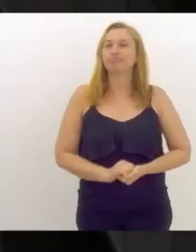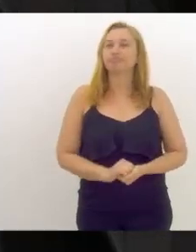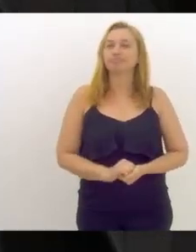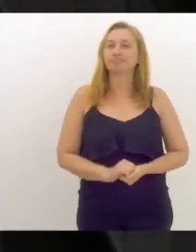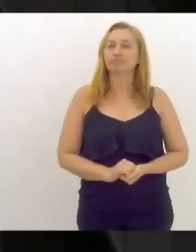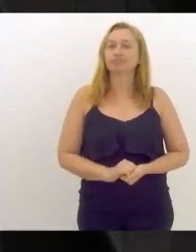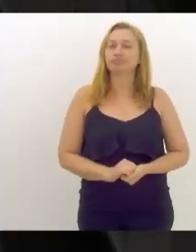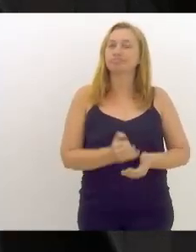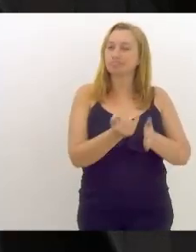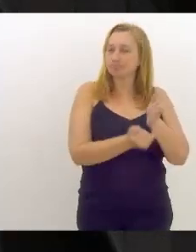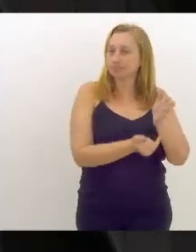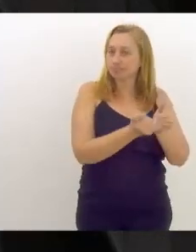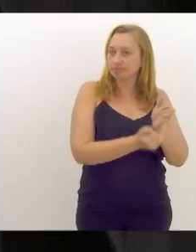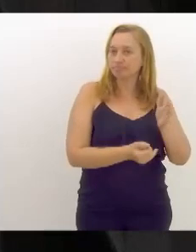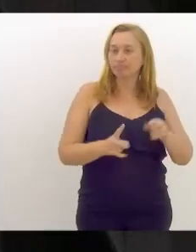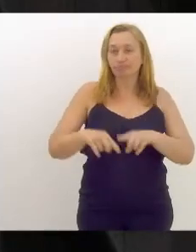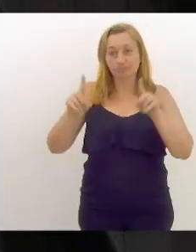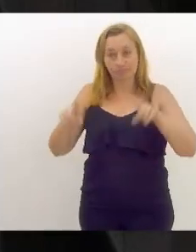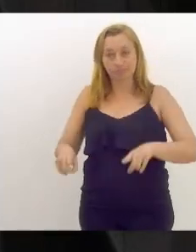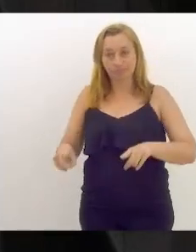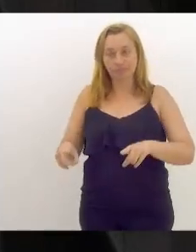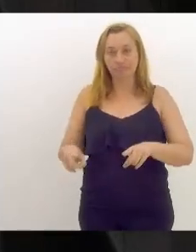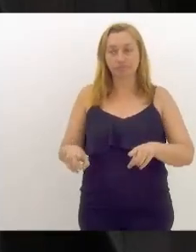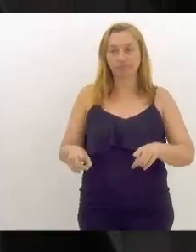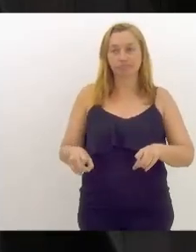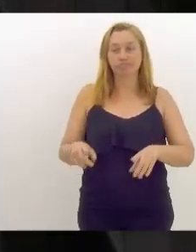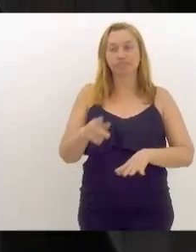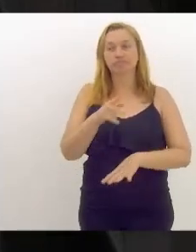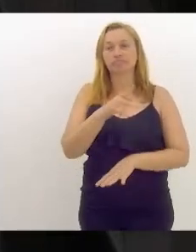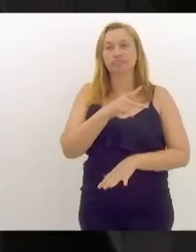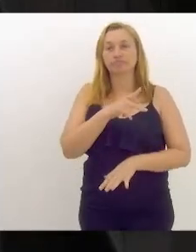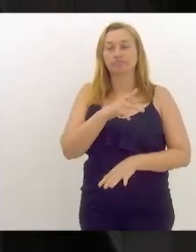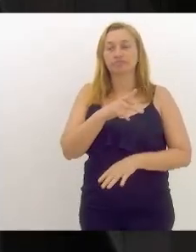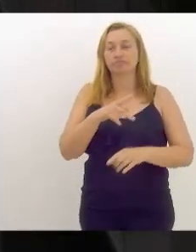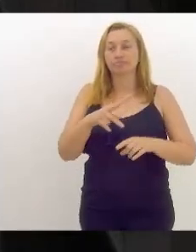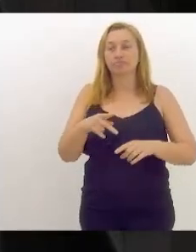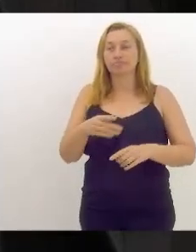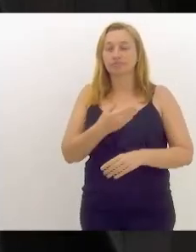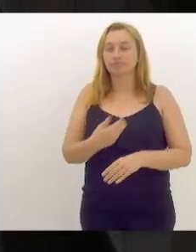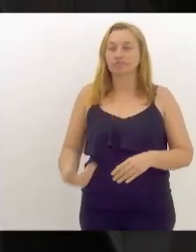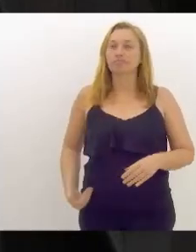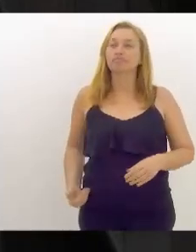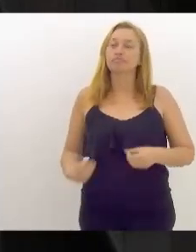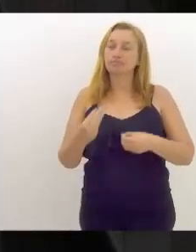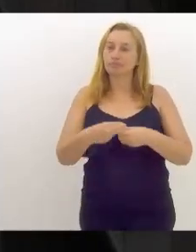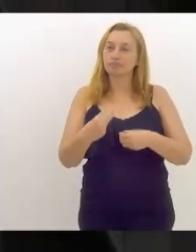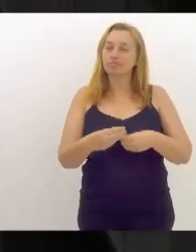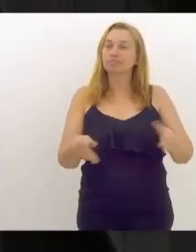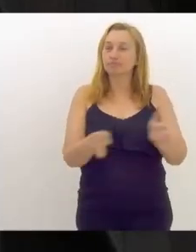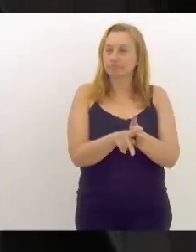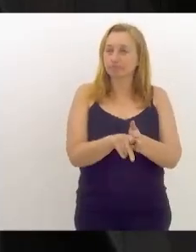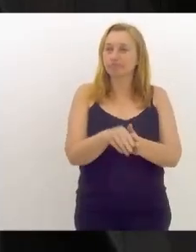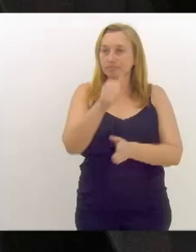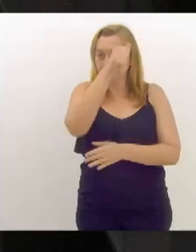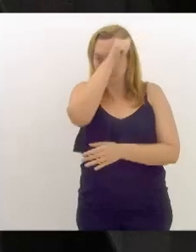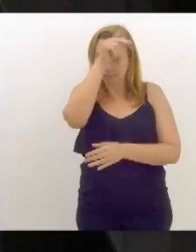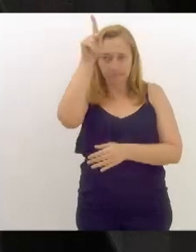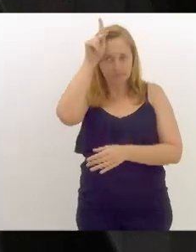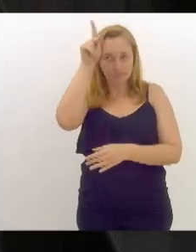E o imposto de renda dos funcionários públicos estatutários dos municípios pertence aos municípios. É um